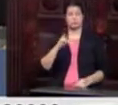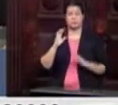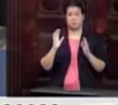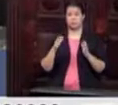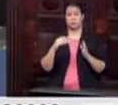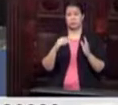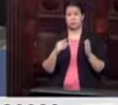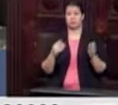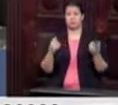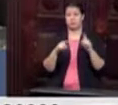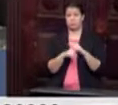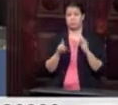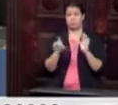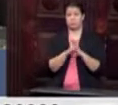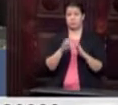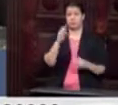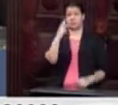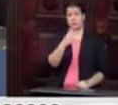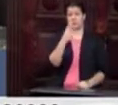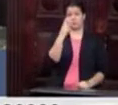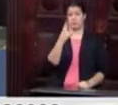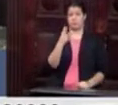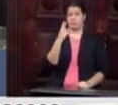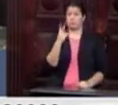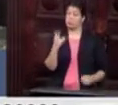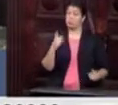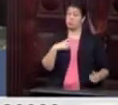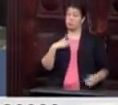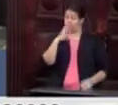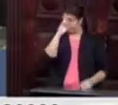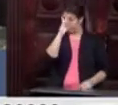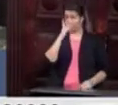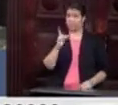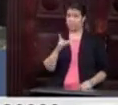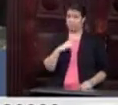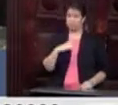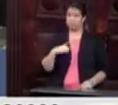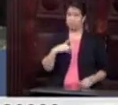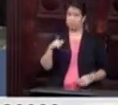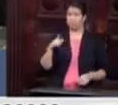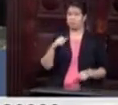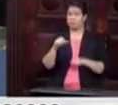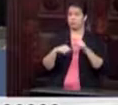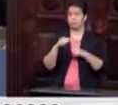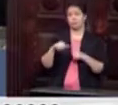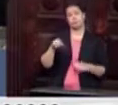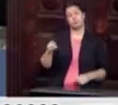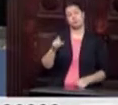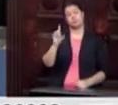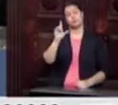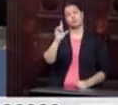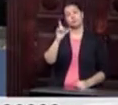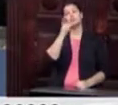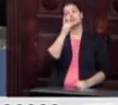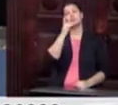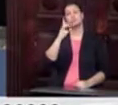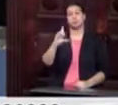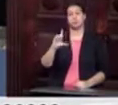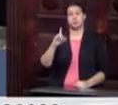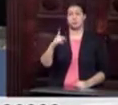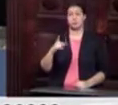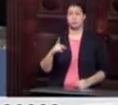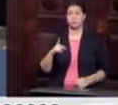complementar 343. Então há um equívoco aqui, corrigido pelo deputado Luiz Paulo, enfim, o documento oficial da Câmara